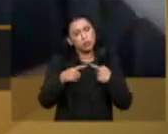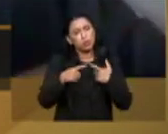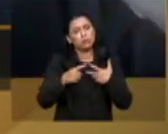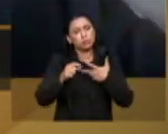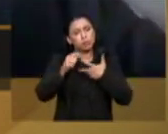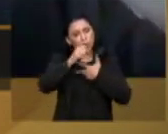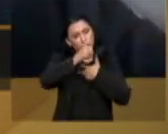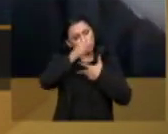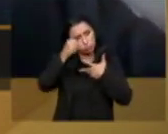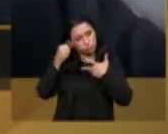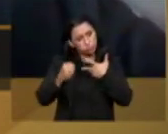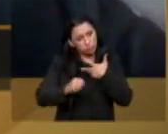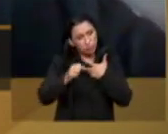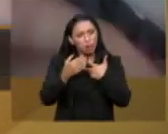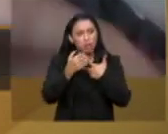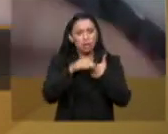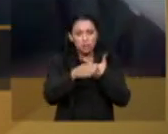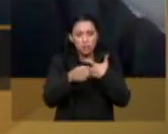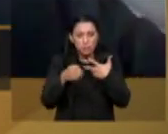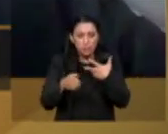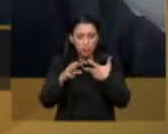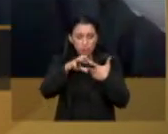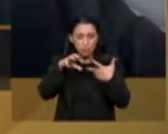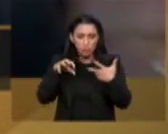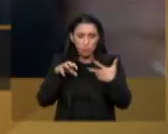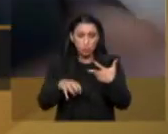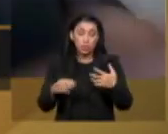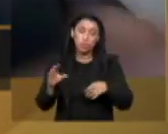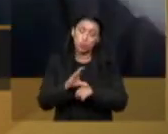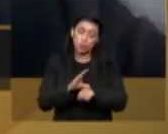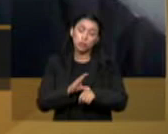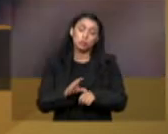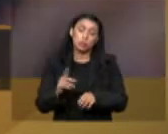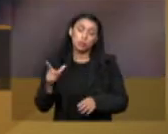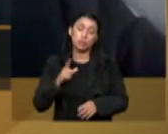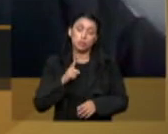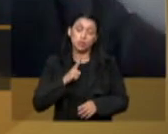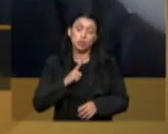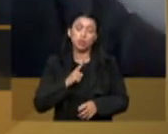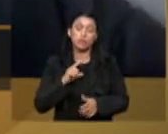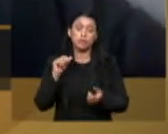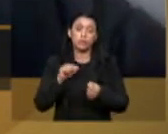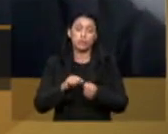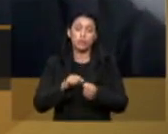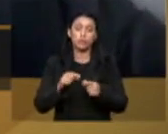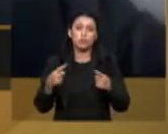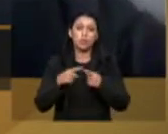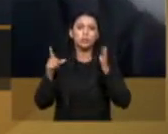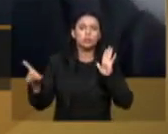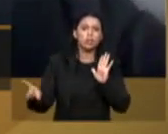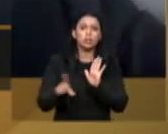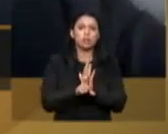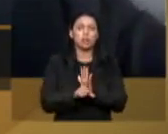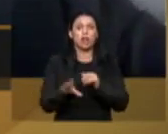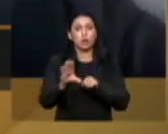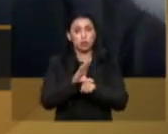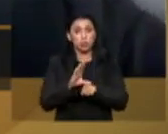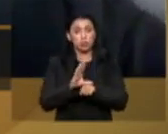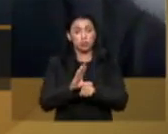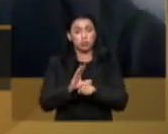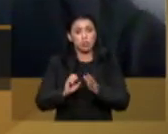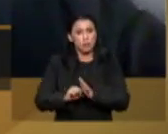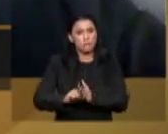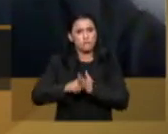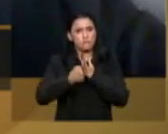separação de poderes da Constituição, uma vez que seria isso delegável por lei delegada. A Constituição